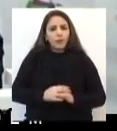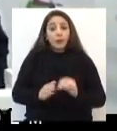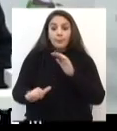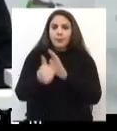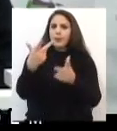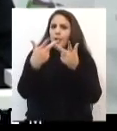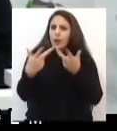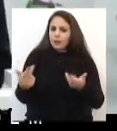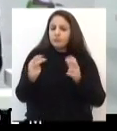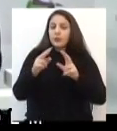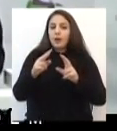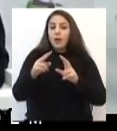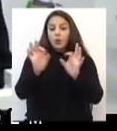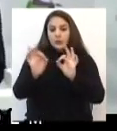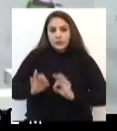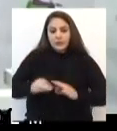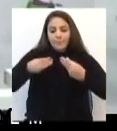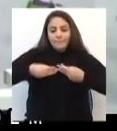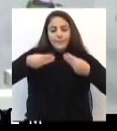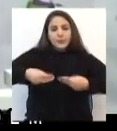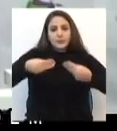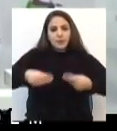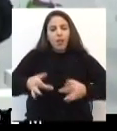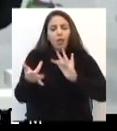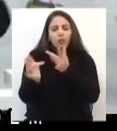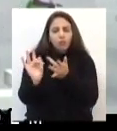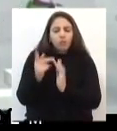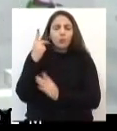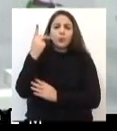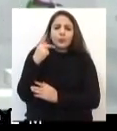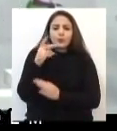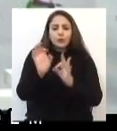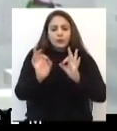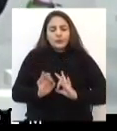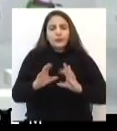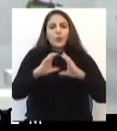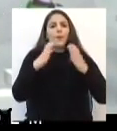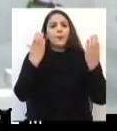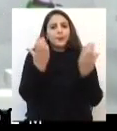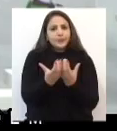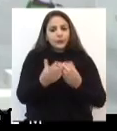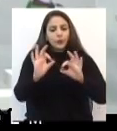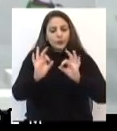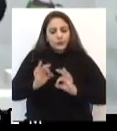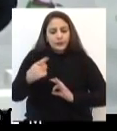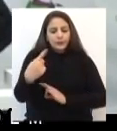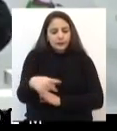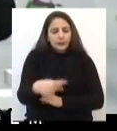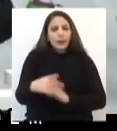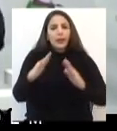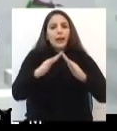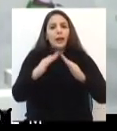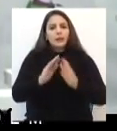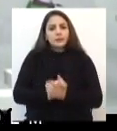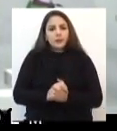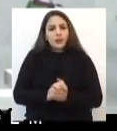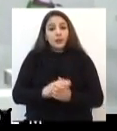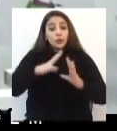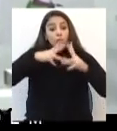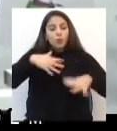os seus ministérios, fazer articulação política, organizar o Congresso, organizar a Casa, se reunir com todos os